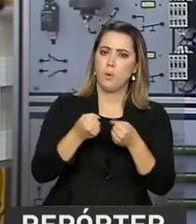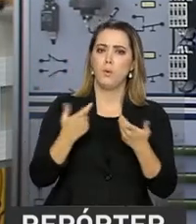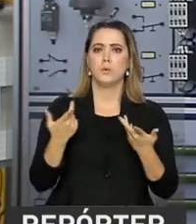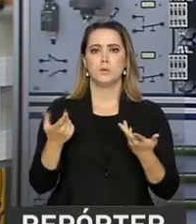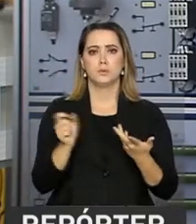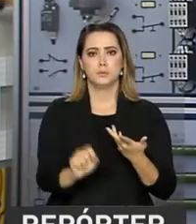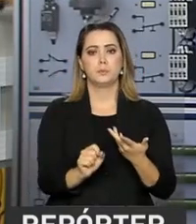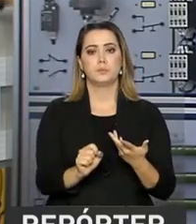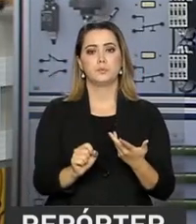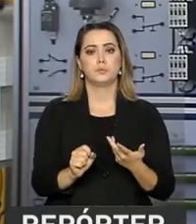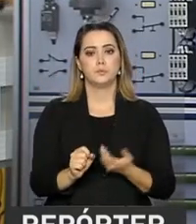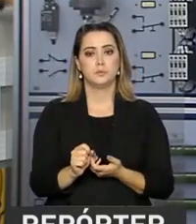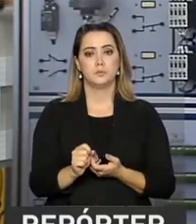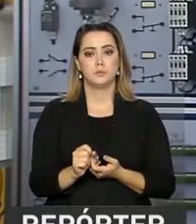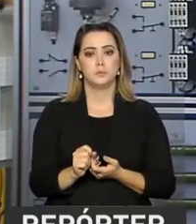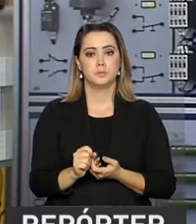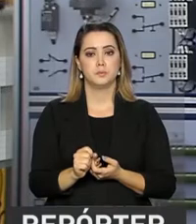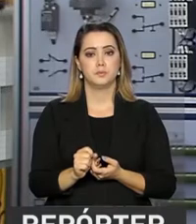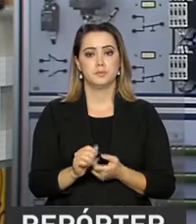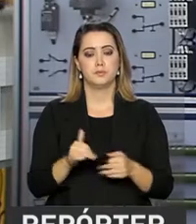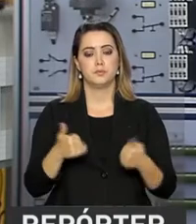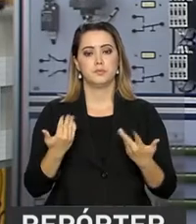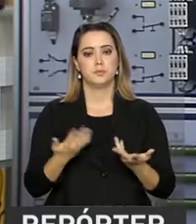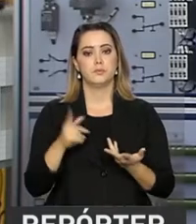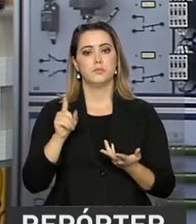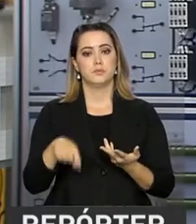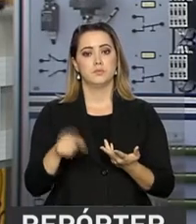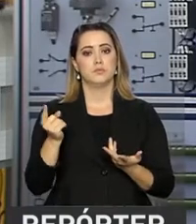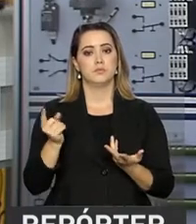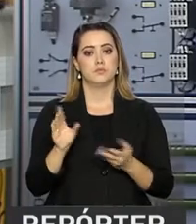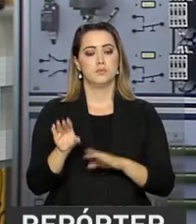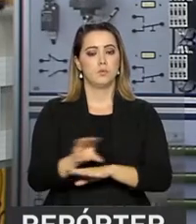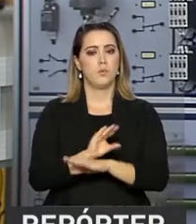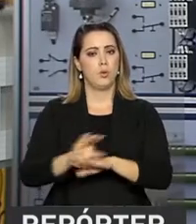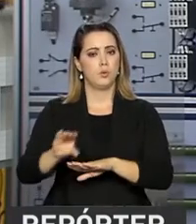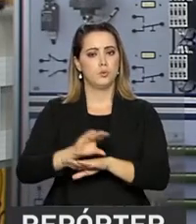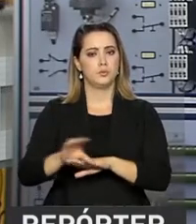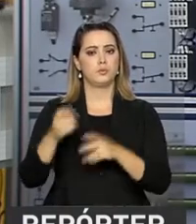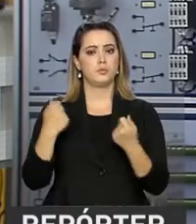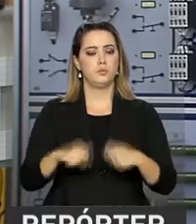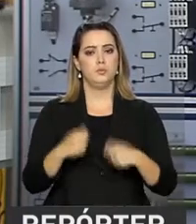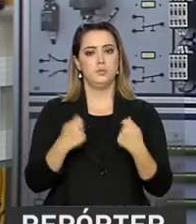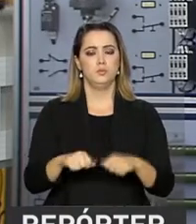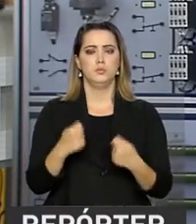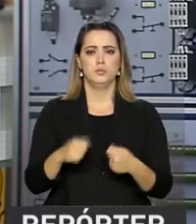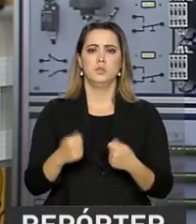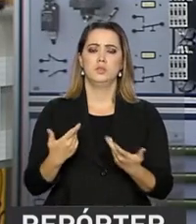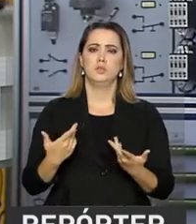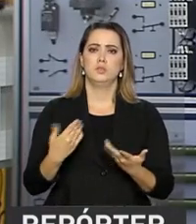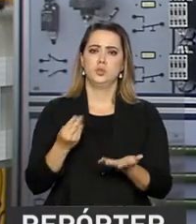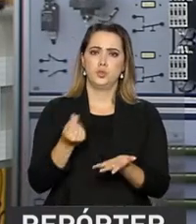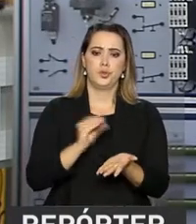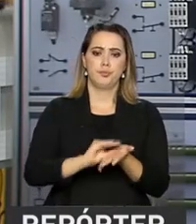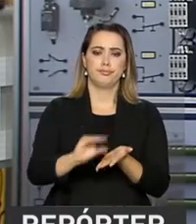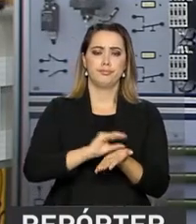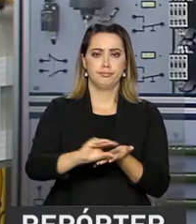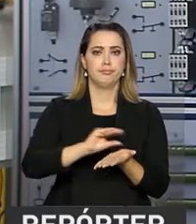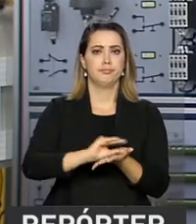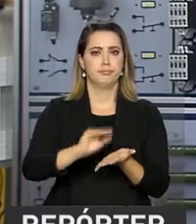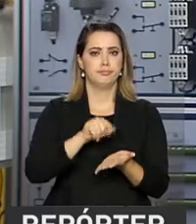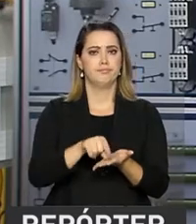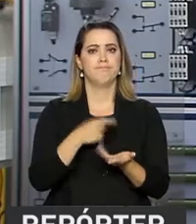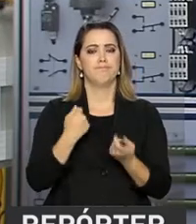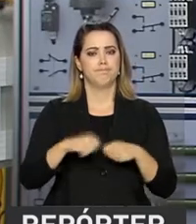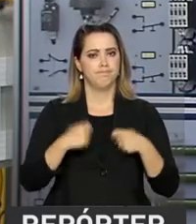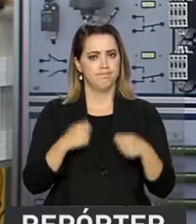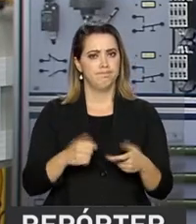empenho e assim é o são cursos que você precisa investir muito muito em